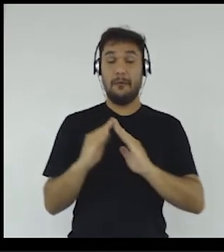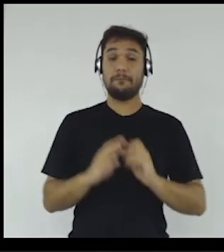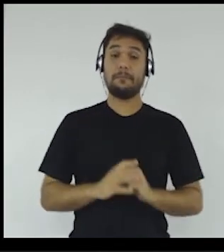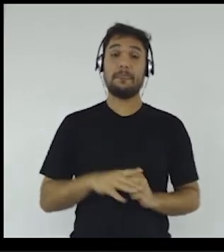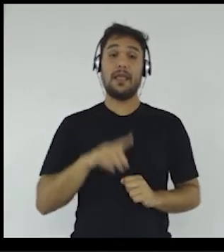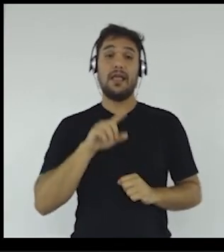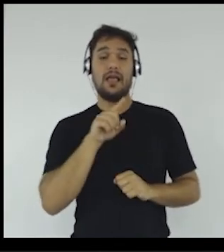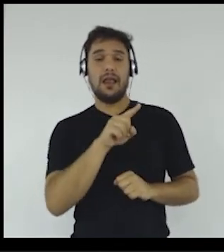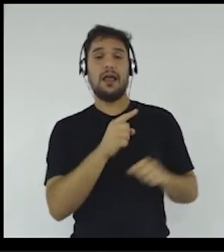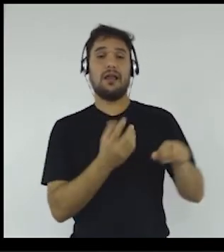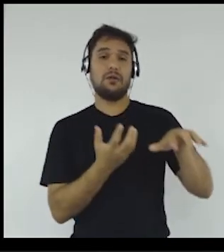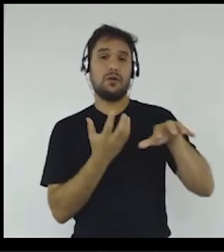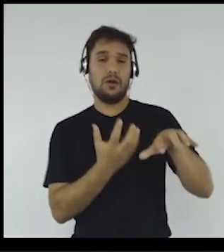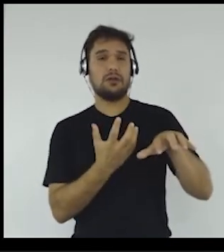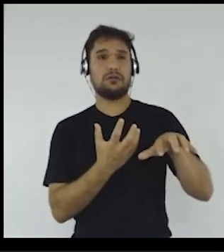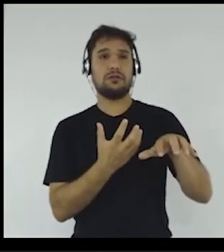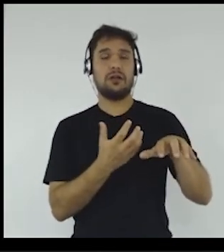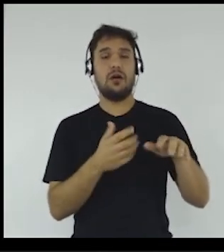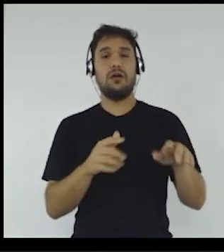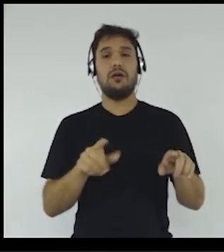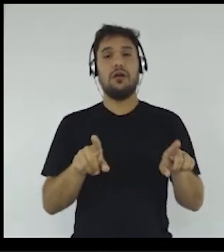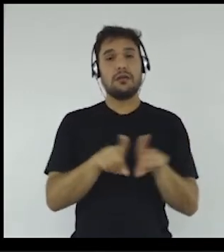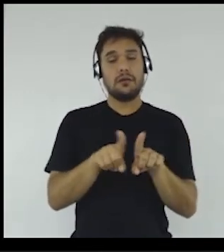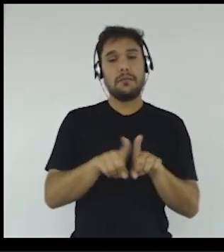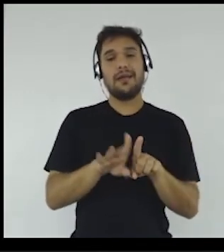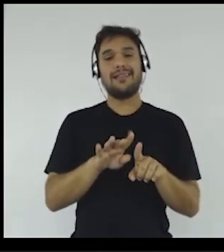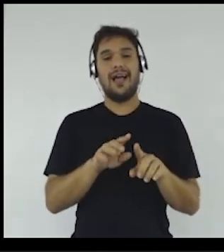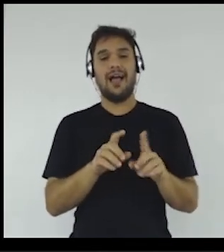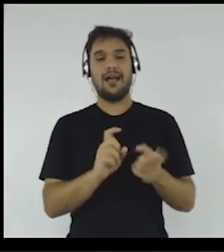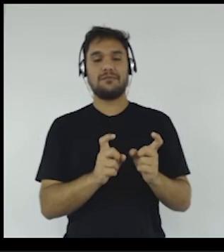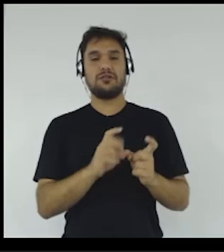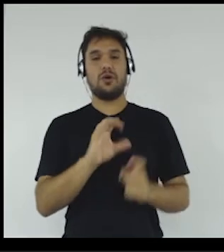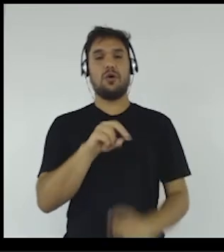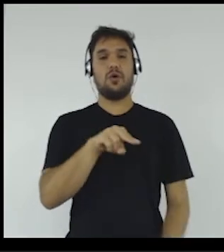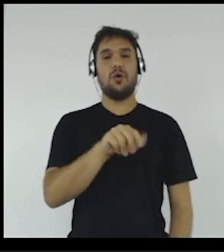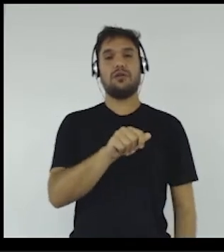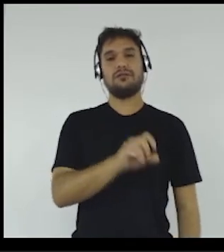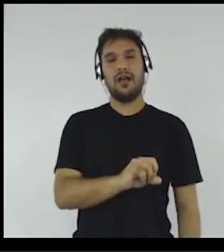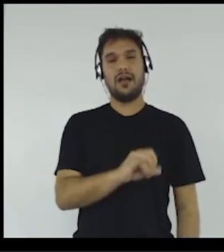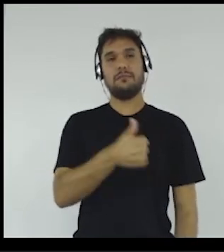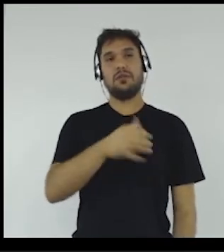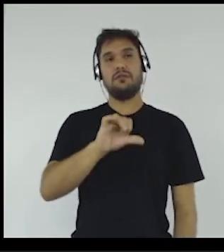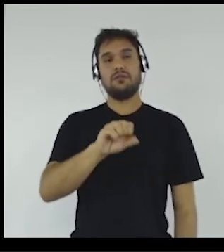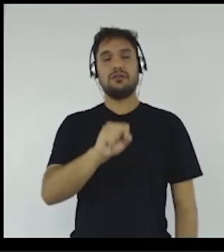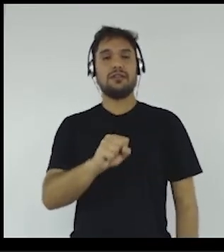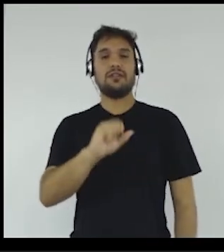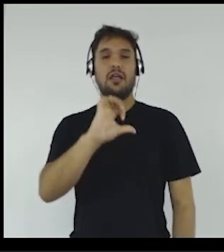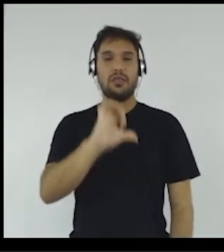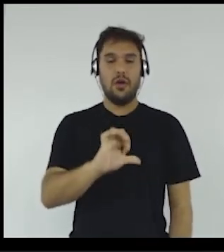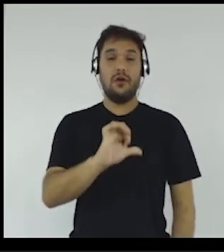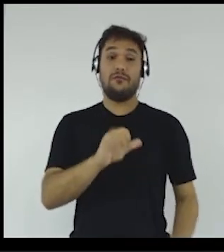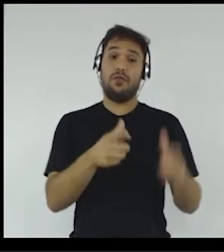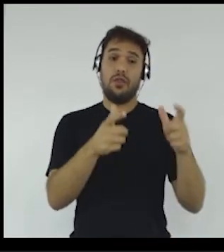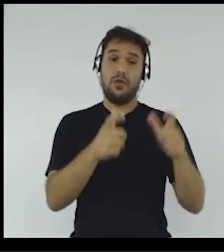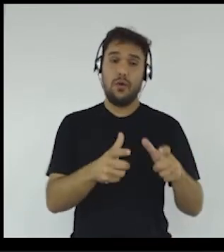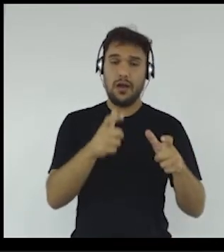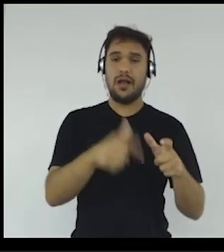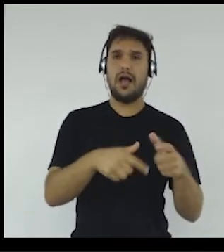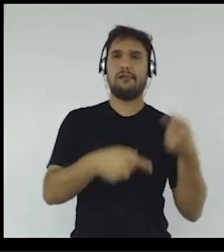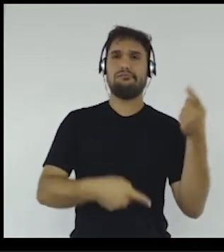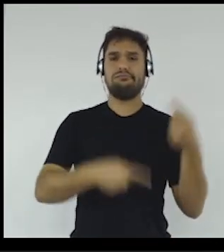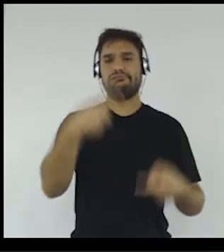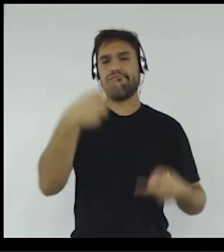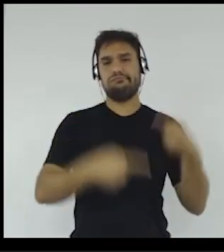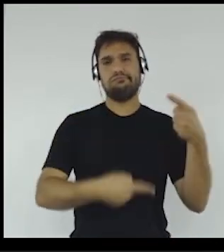Congresso Nacional das Administradoras de Imóveis, CONAI, de 1989, local das mais